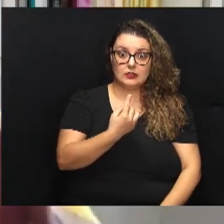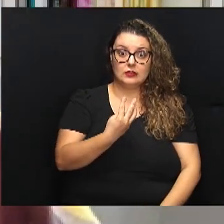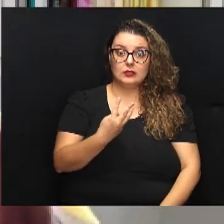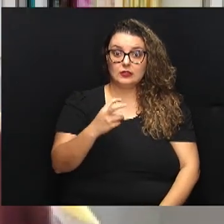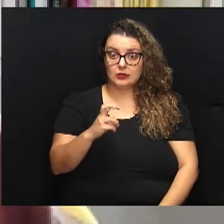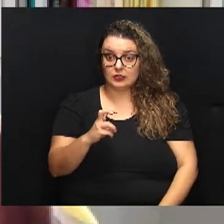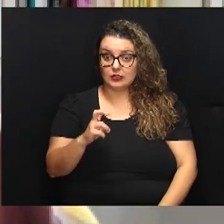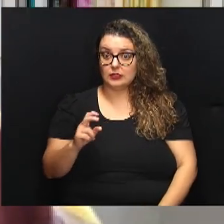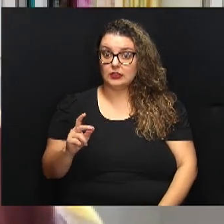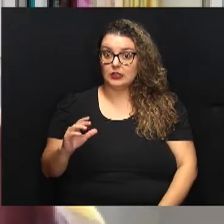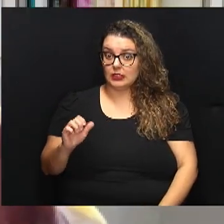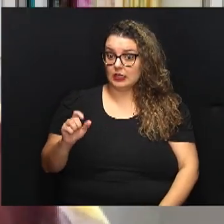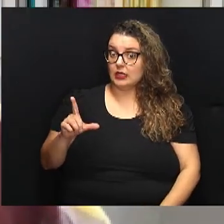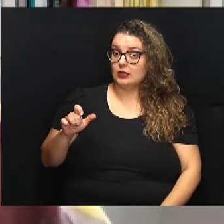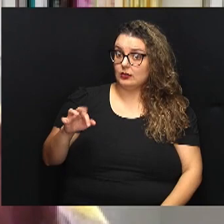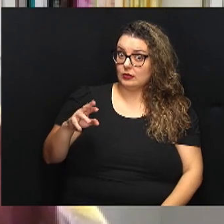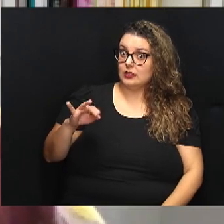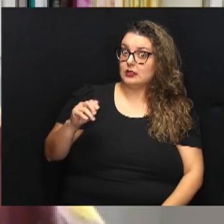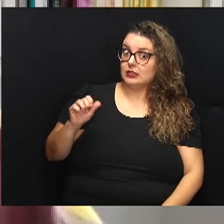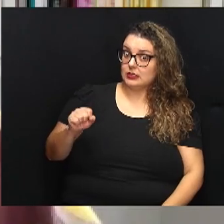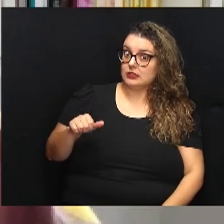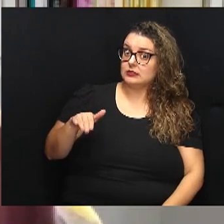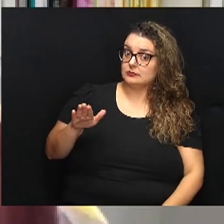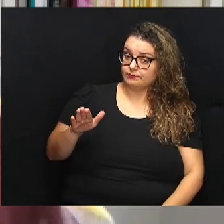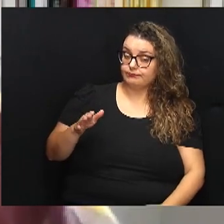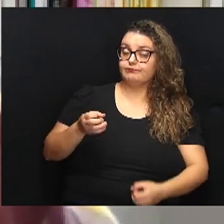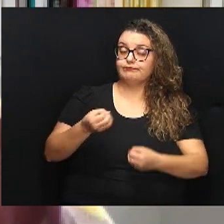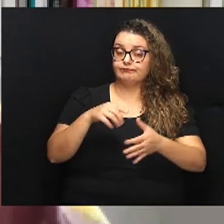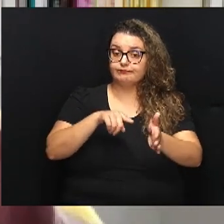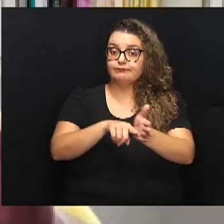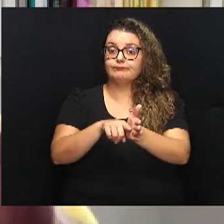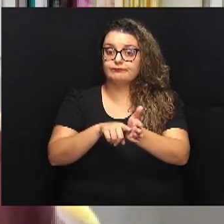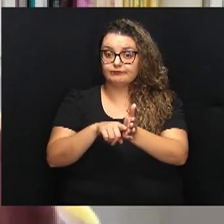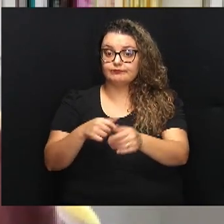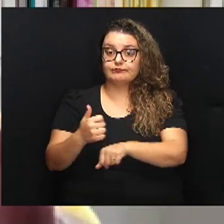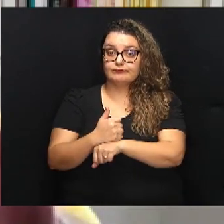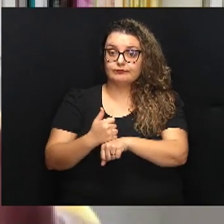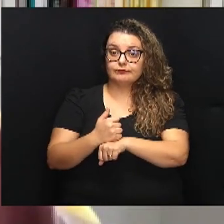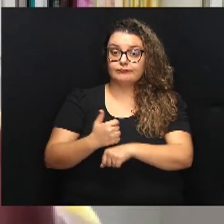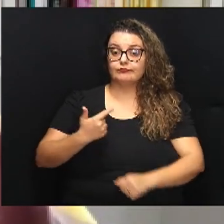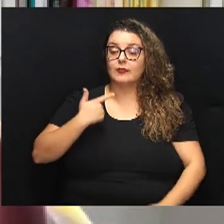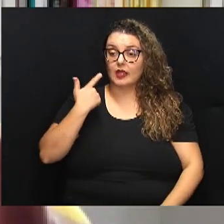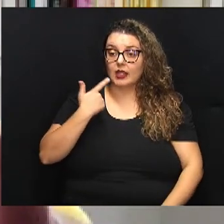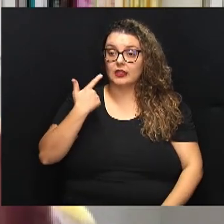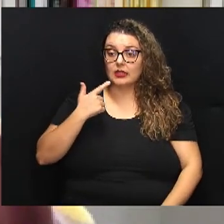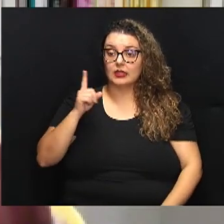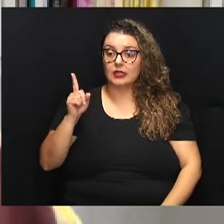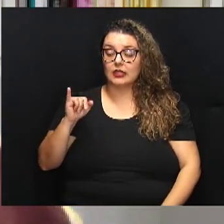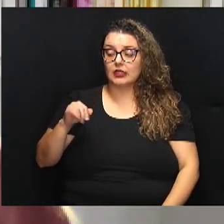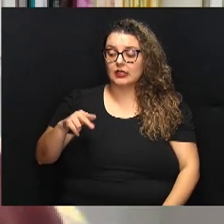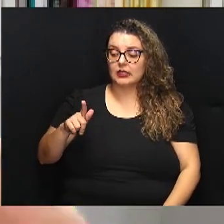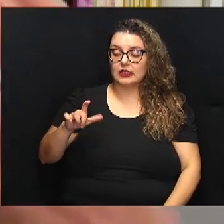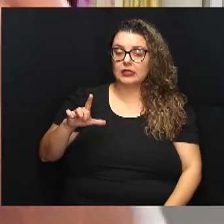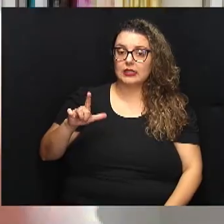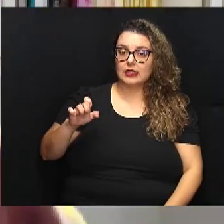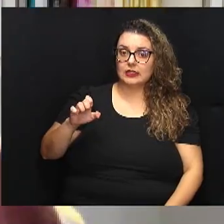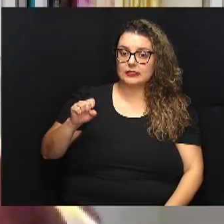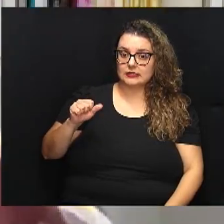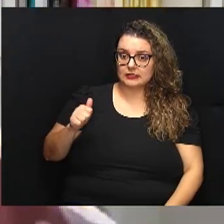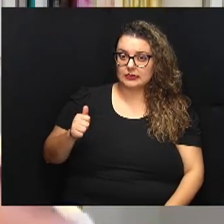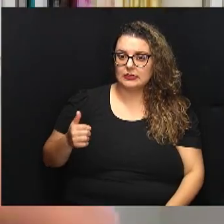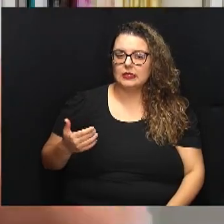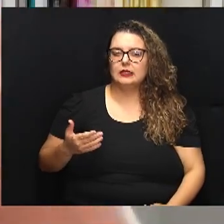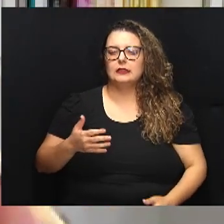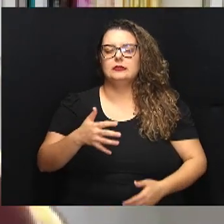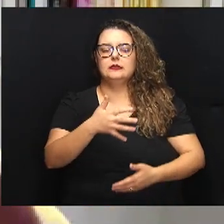135 calorias a mais. Foi um dado de uma pesquisadora inglesa, olha só. Então, a gente fica nesse